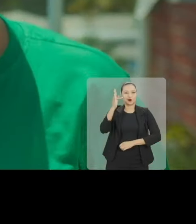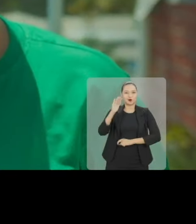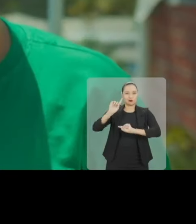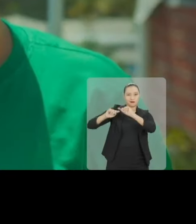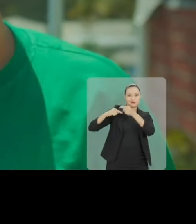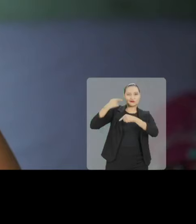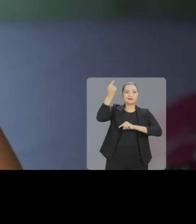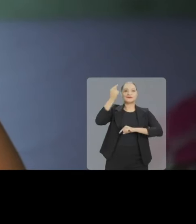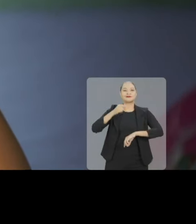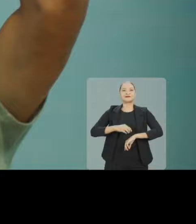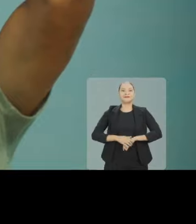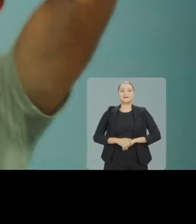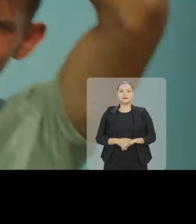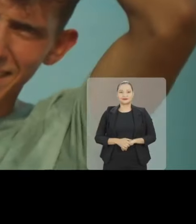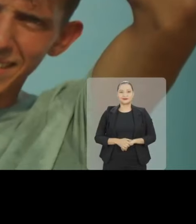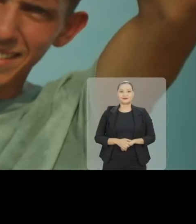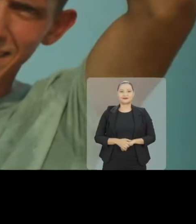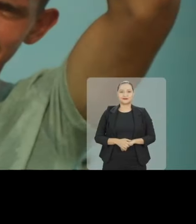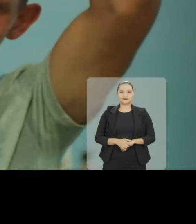futuro.